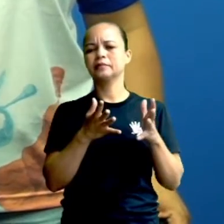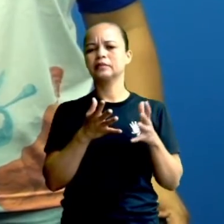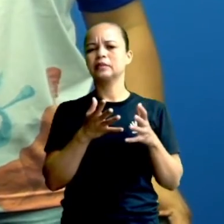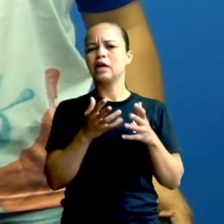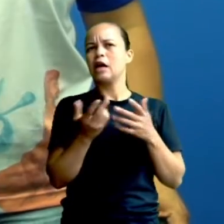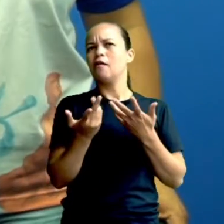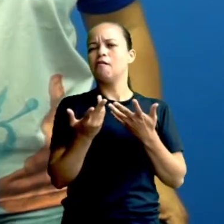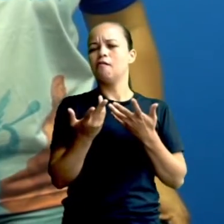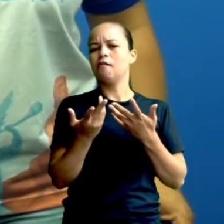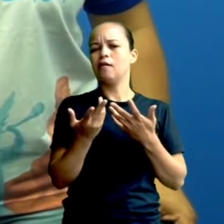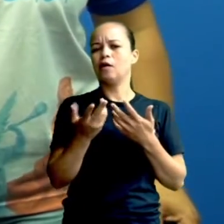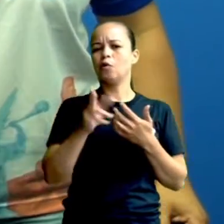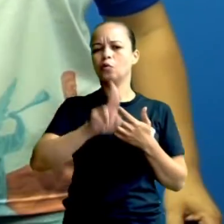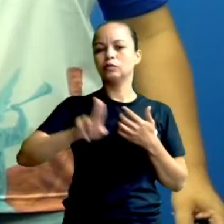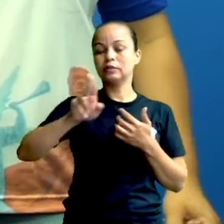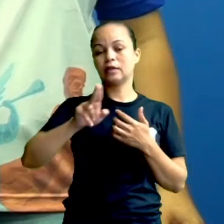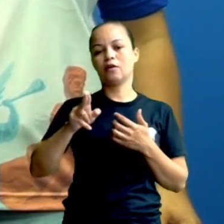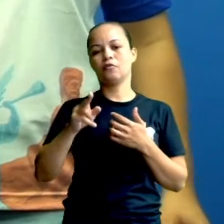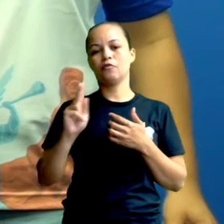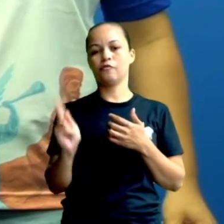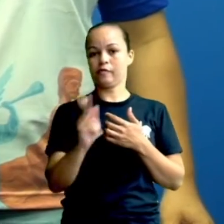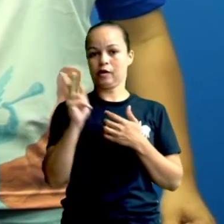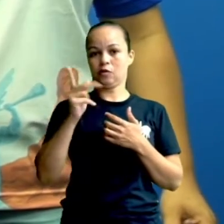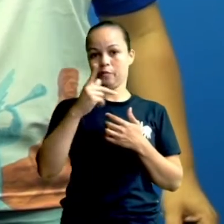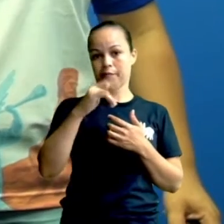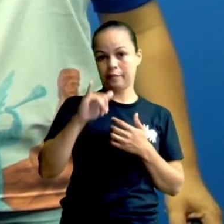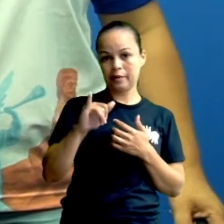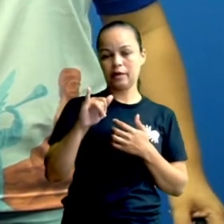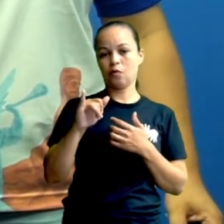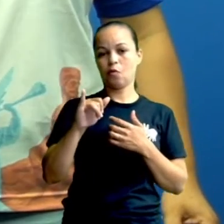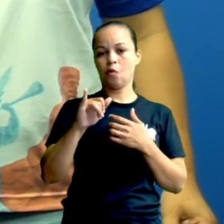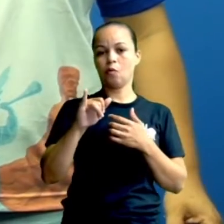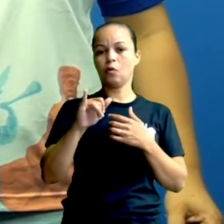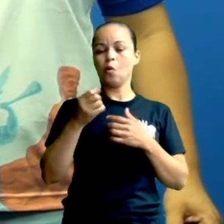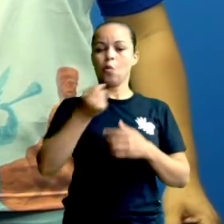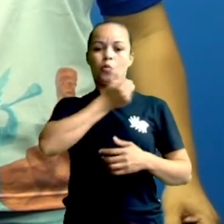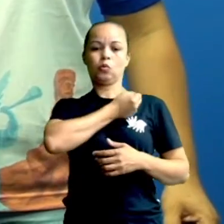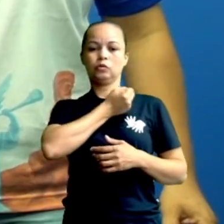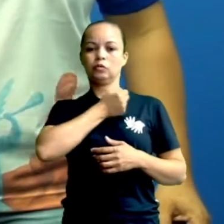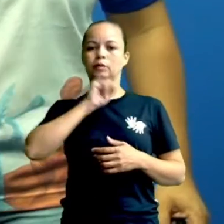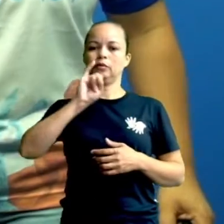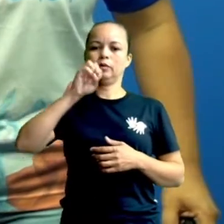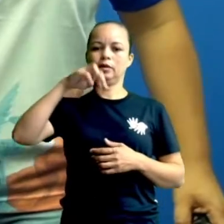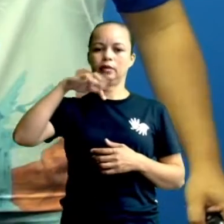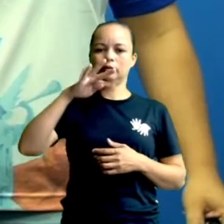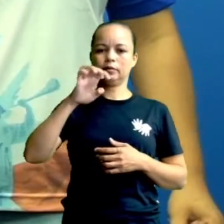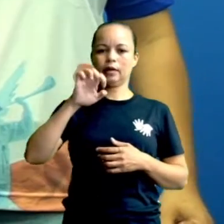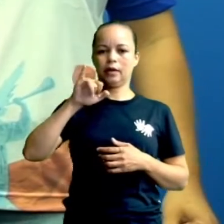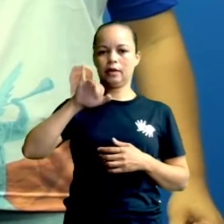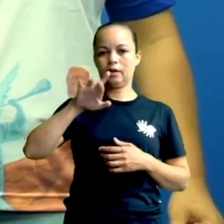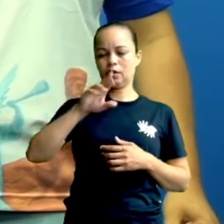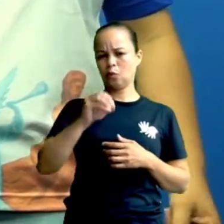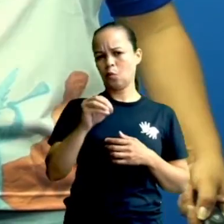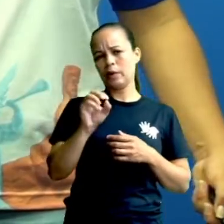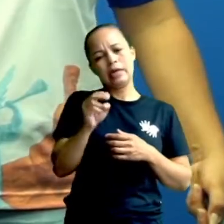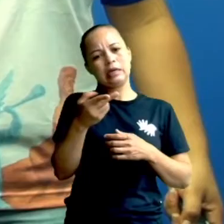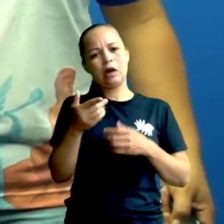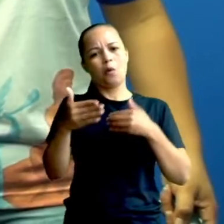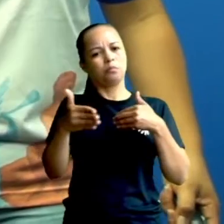o valor de π como um número inteiro, tá certo? E não como um valor aproximado